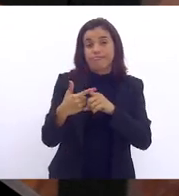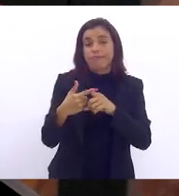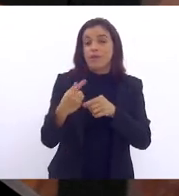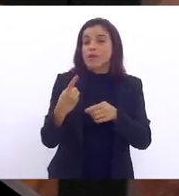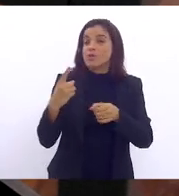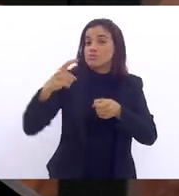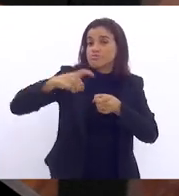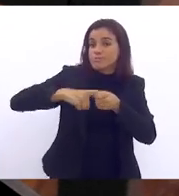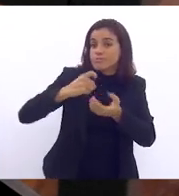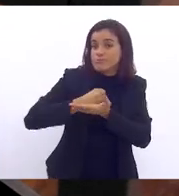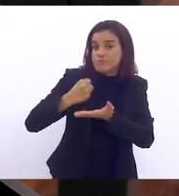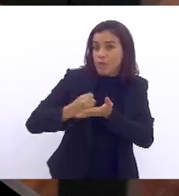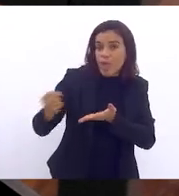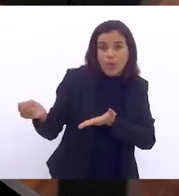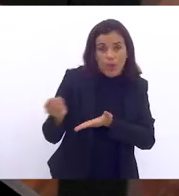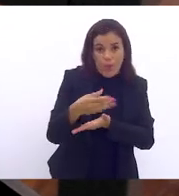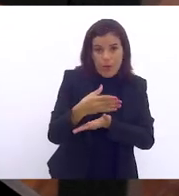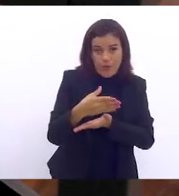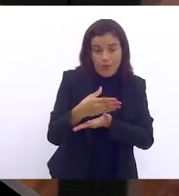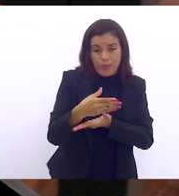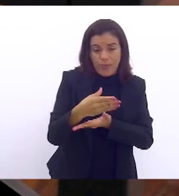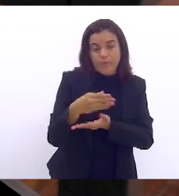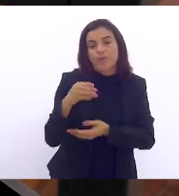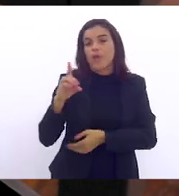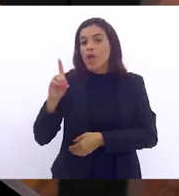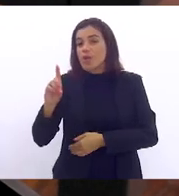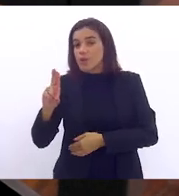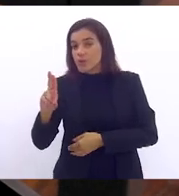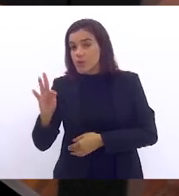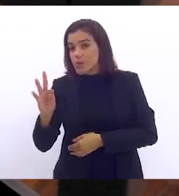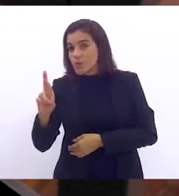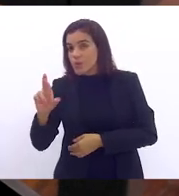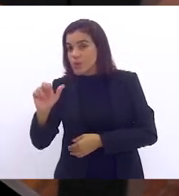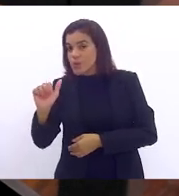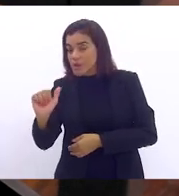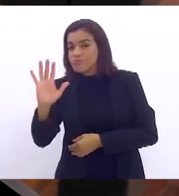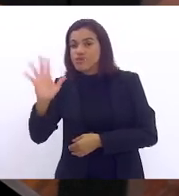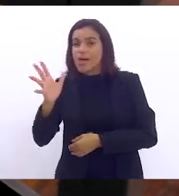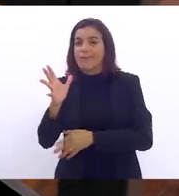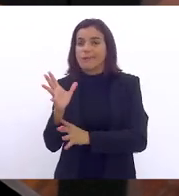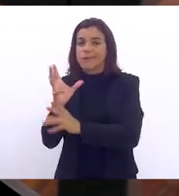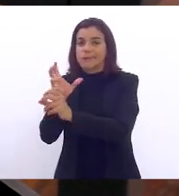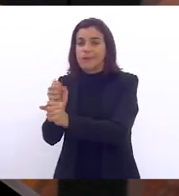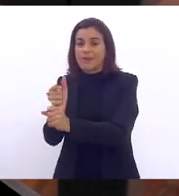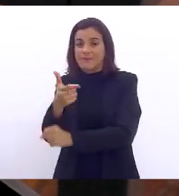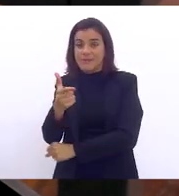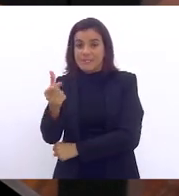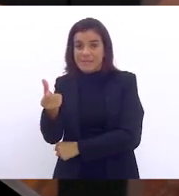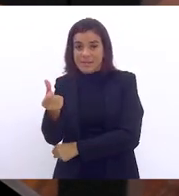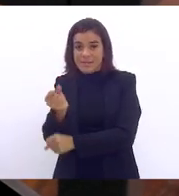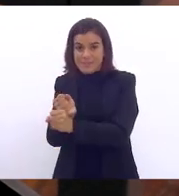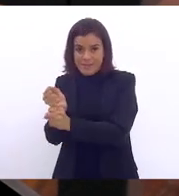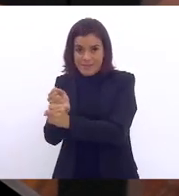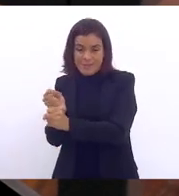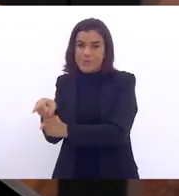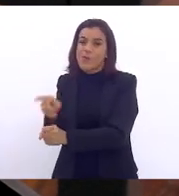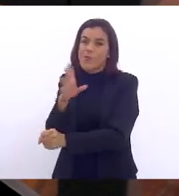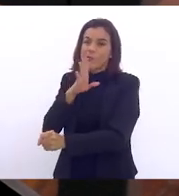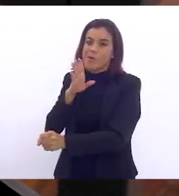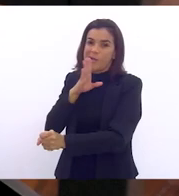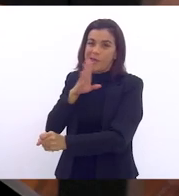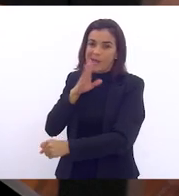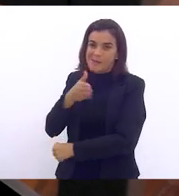concessão recente para nós no caso da Dutra a gente já fez a gestão de 26 anos então eu ouso dizer que a gente conhece um pouco